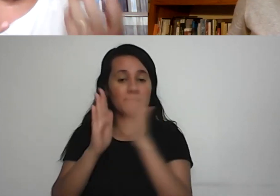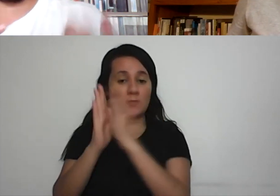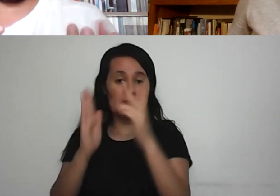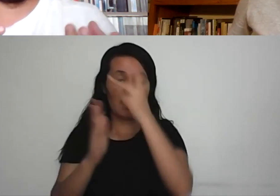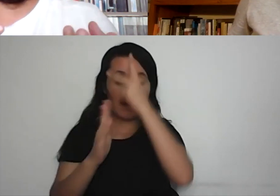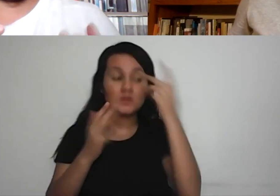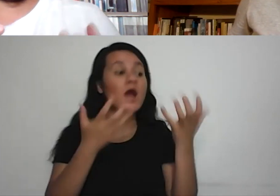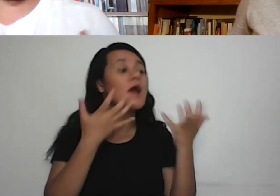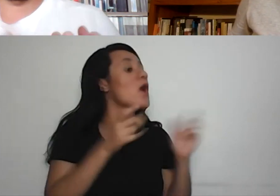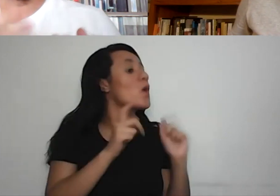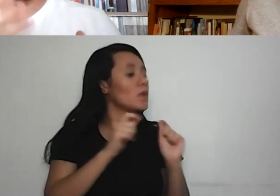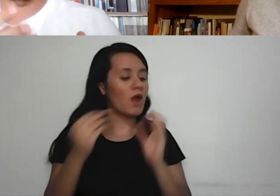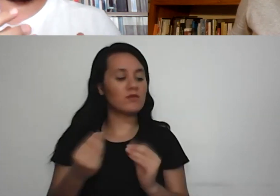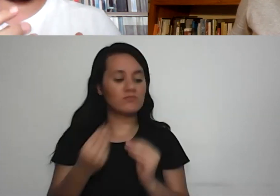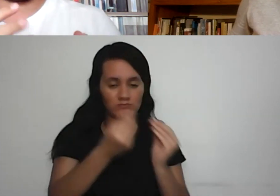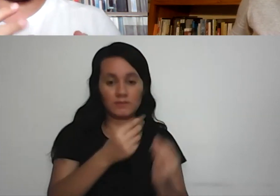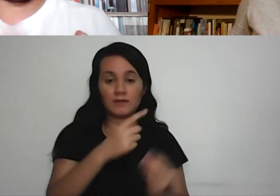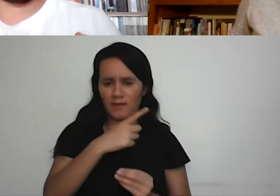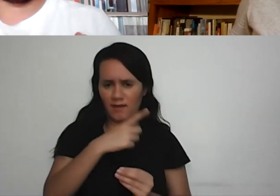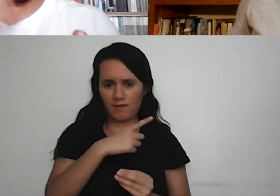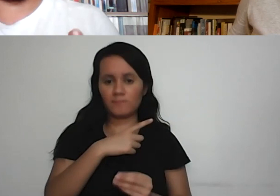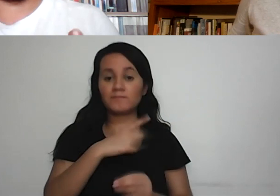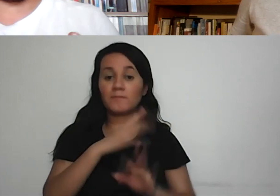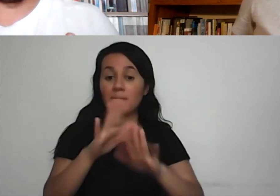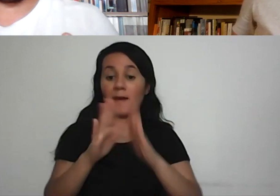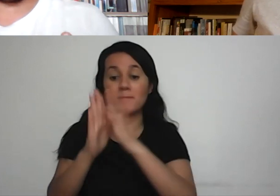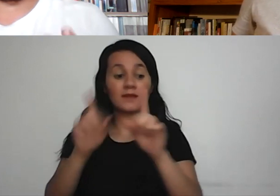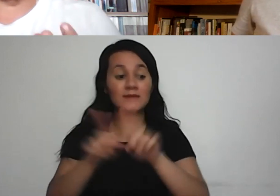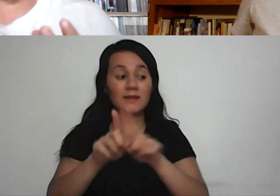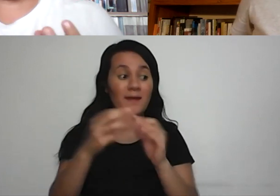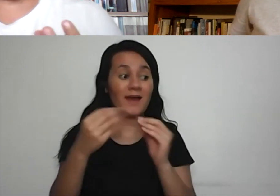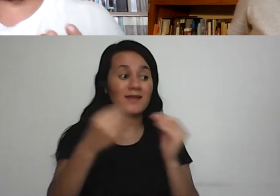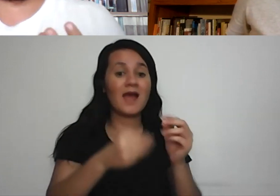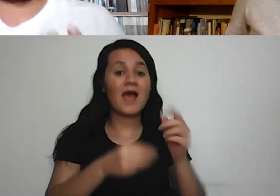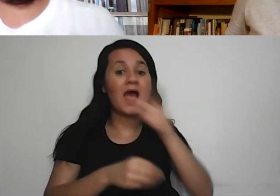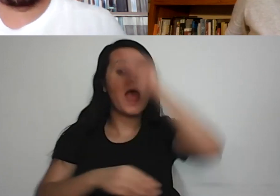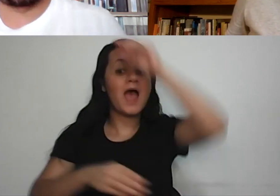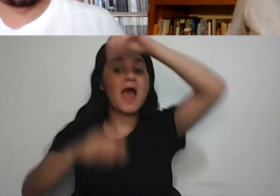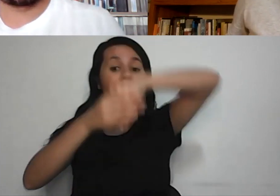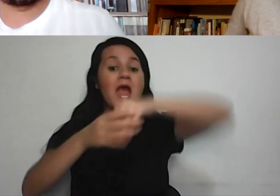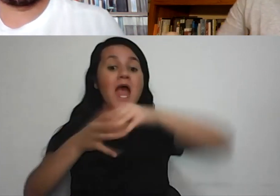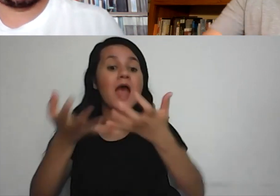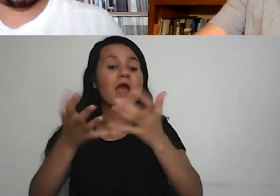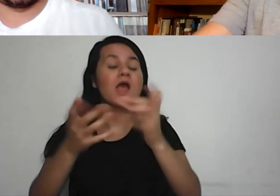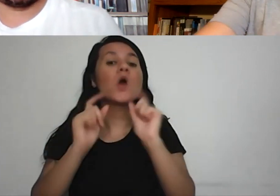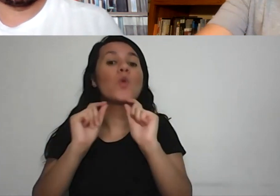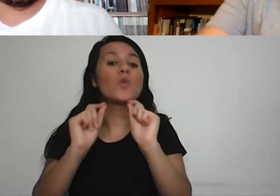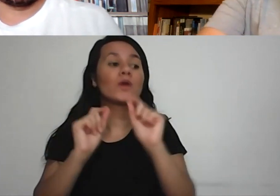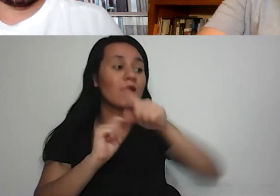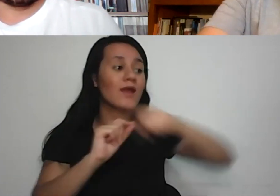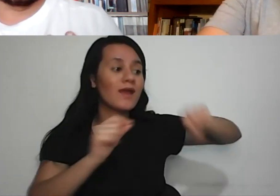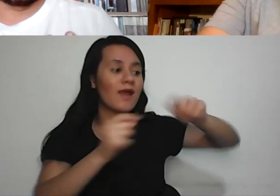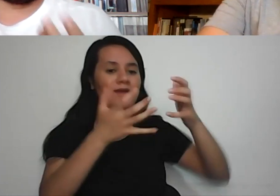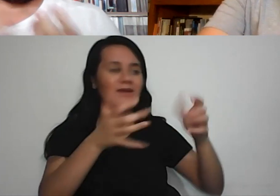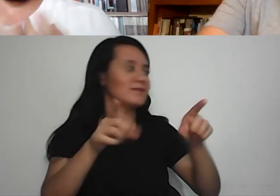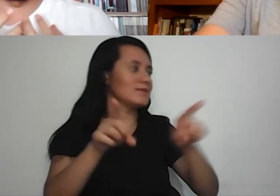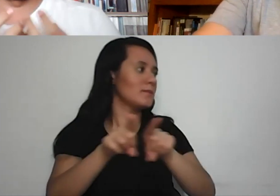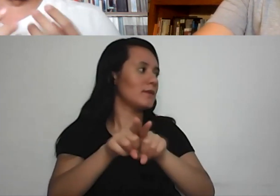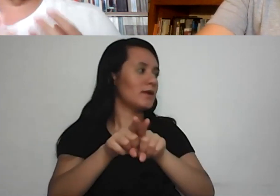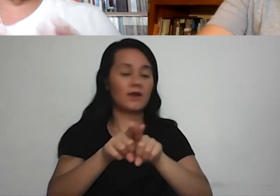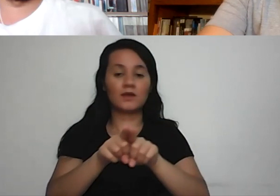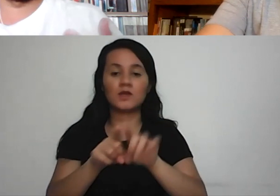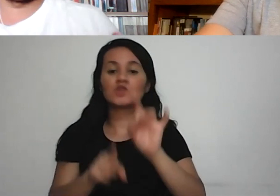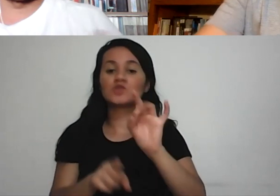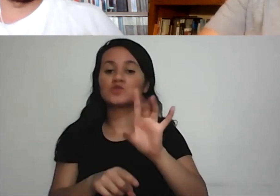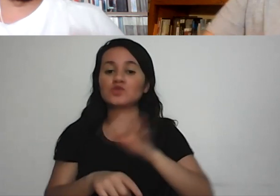pessoas querem, mas também a biblioteca oferece aquilo que a biblioteca quer que as pessoas querem, né? Então, não é